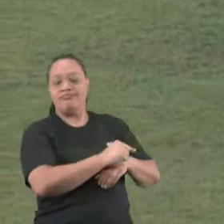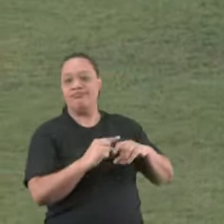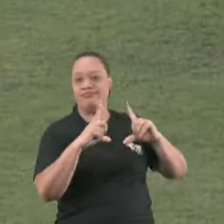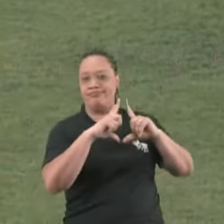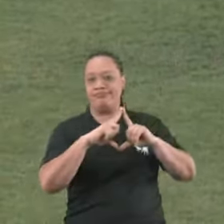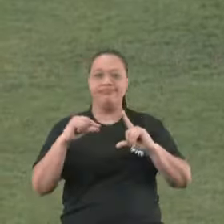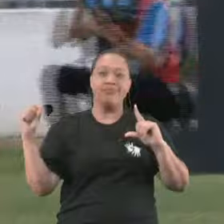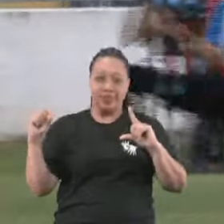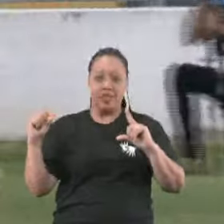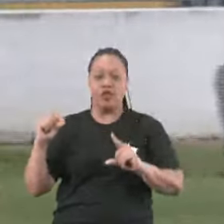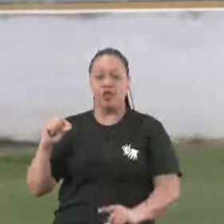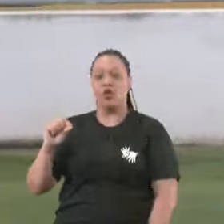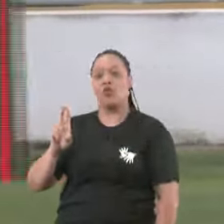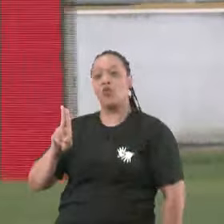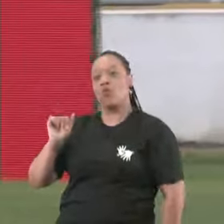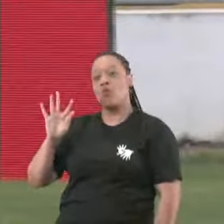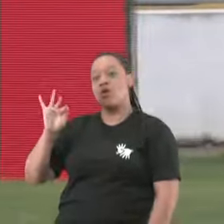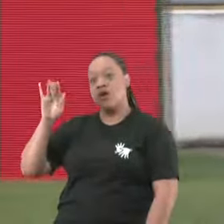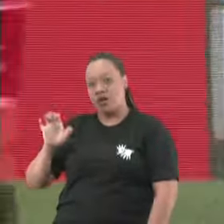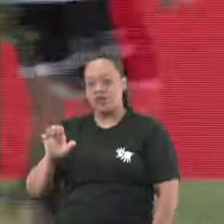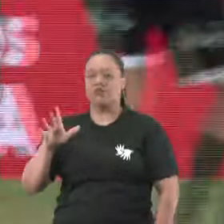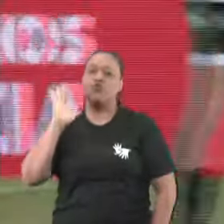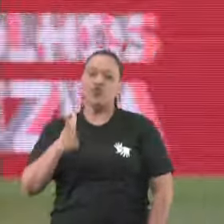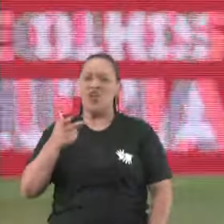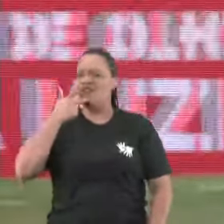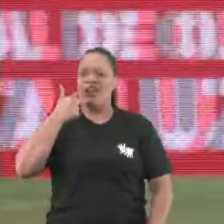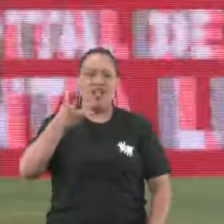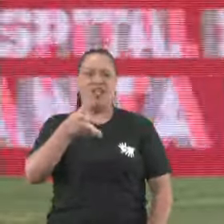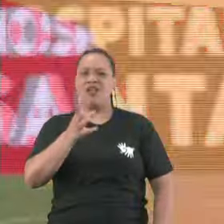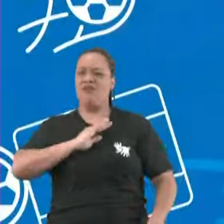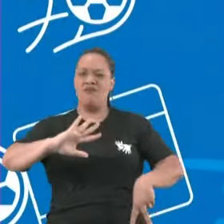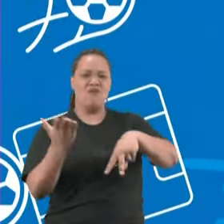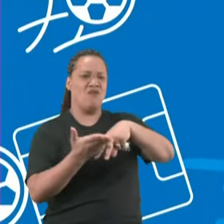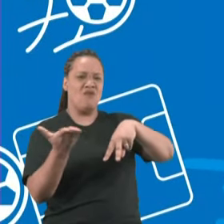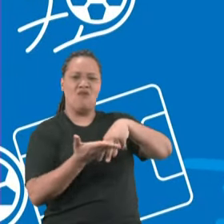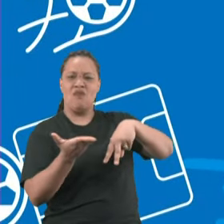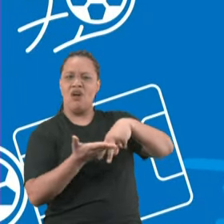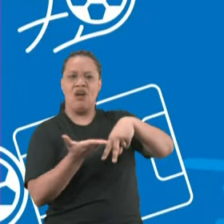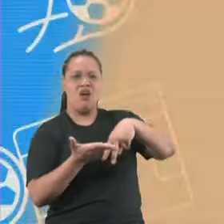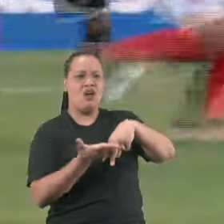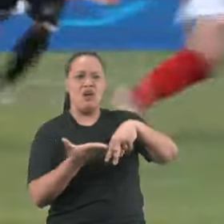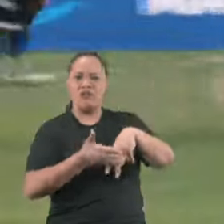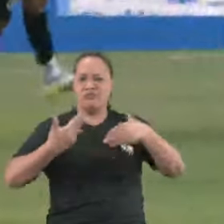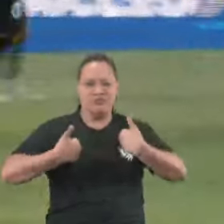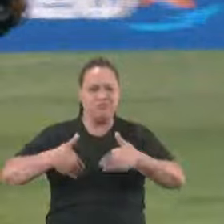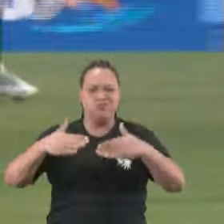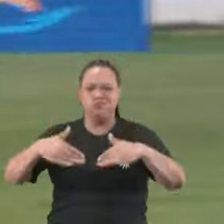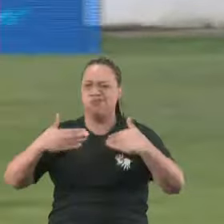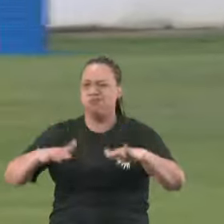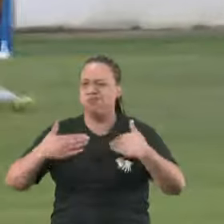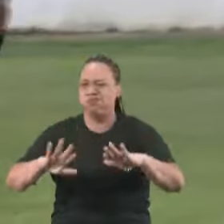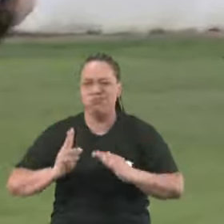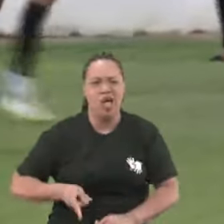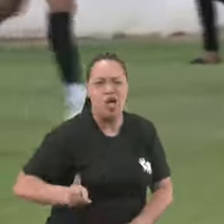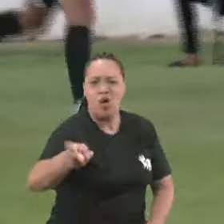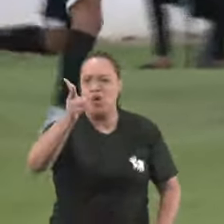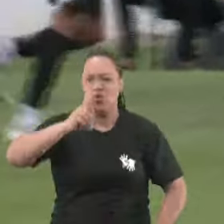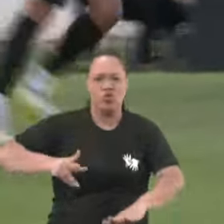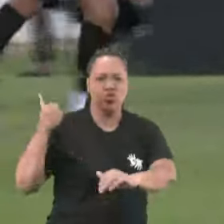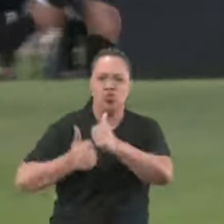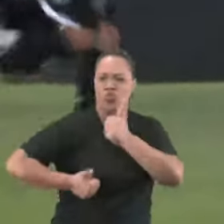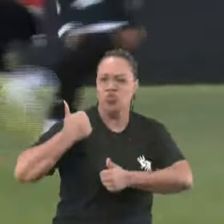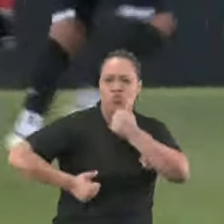Aleph. O Aleph aparentemente fez falta, mas a arbitragem mandou seguir. Escanteio alagoando 2024 é massa. É aqui na tela da Band e